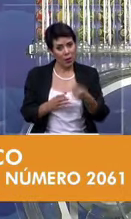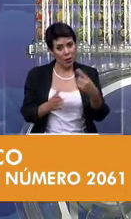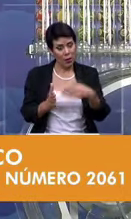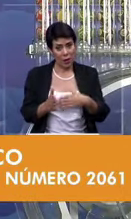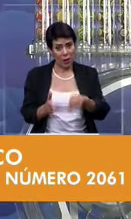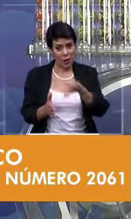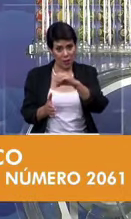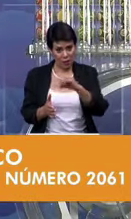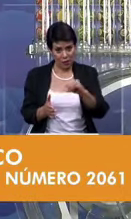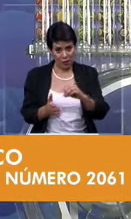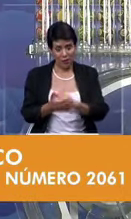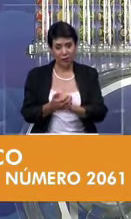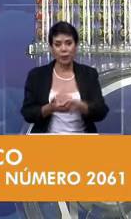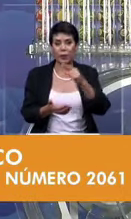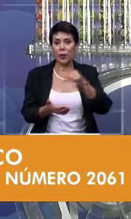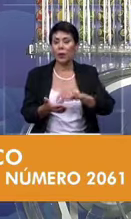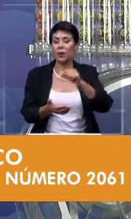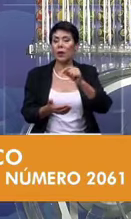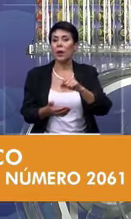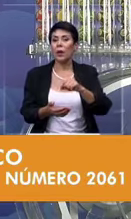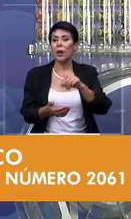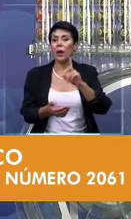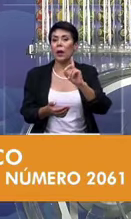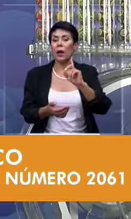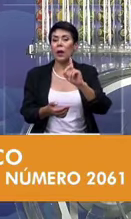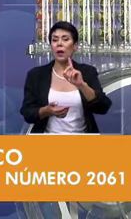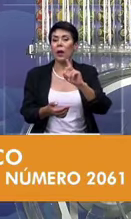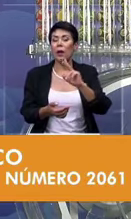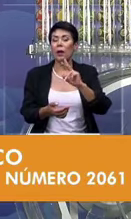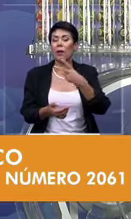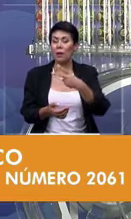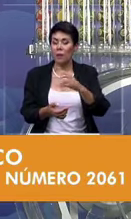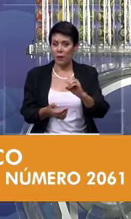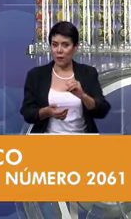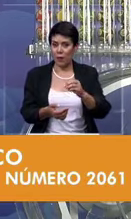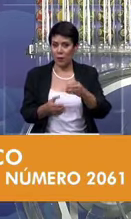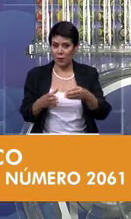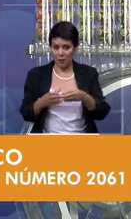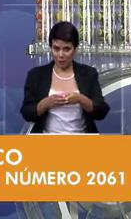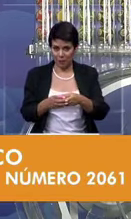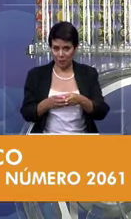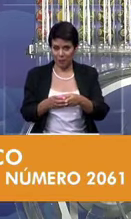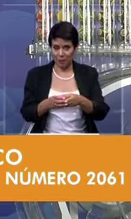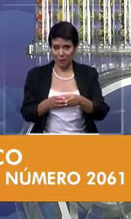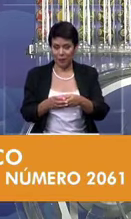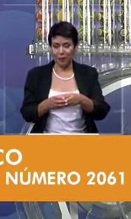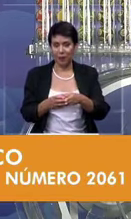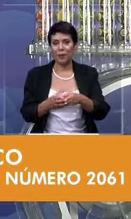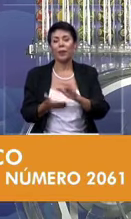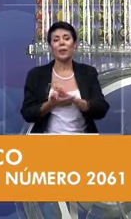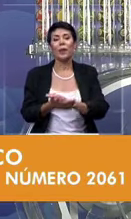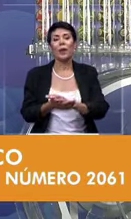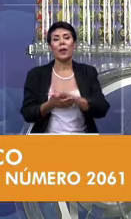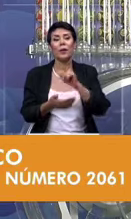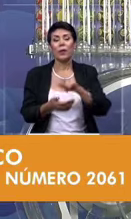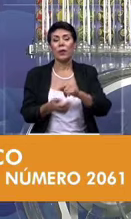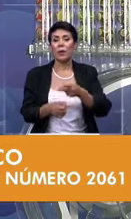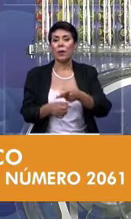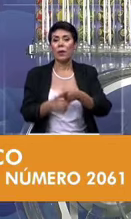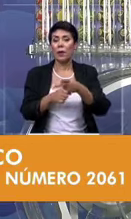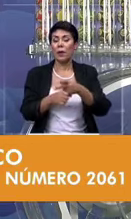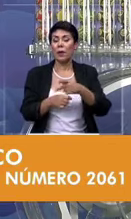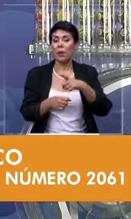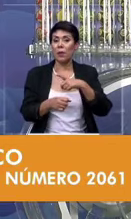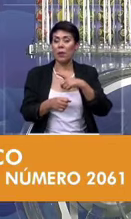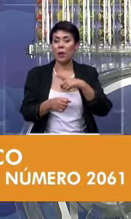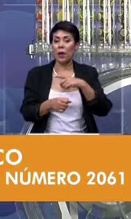de 01 a 00. Serão sorteadas 20 bolas ou 20 números, serão sorteados 20 números e você ganha prêmio